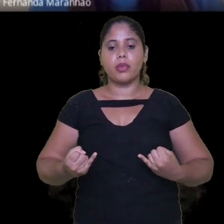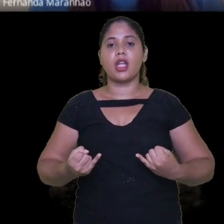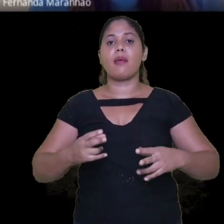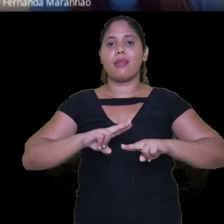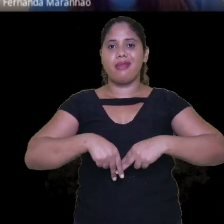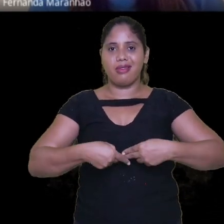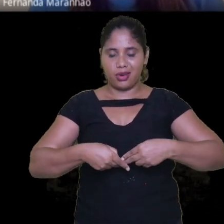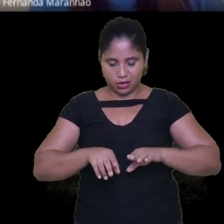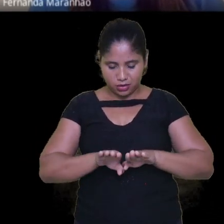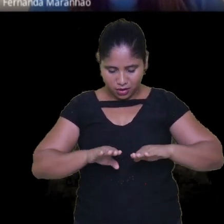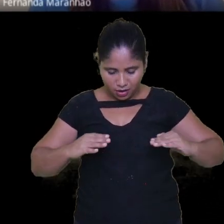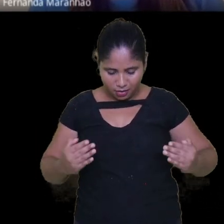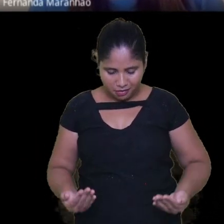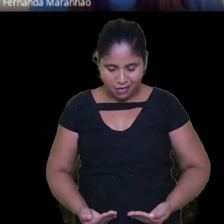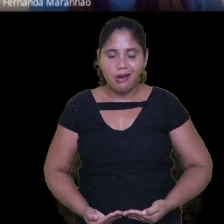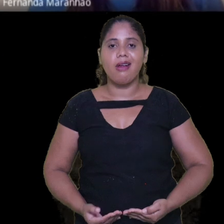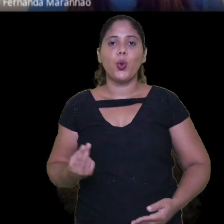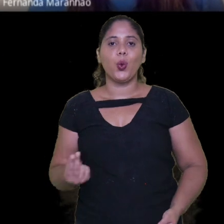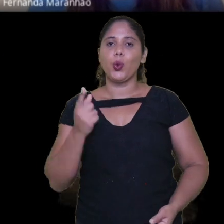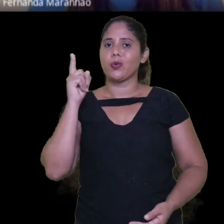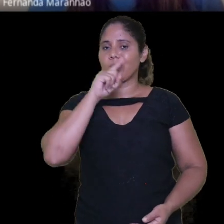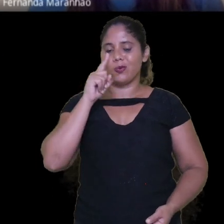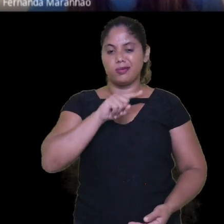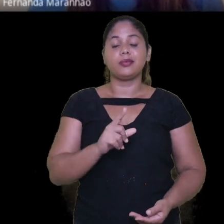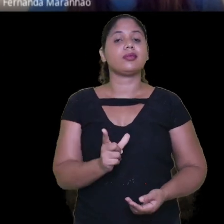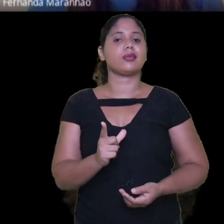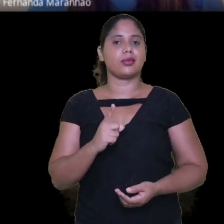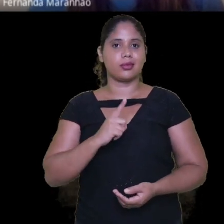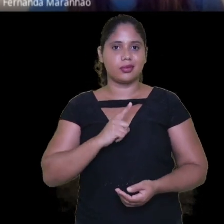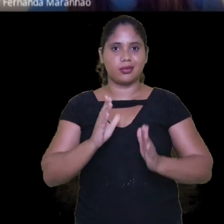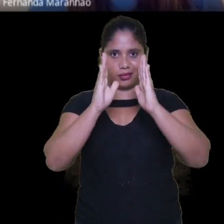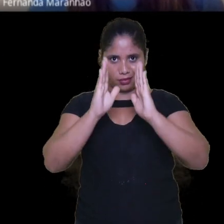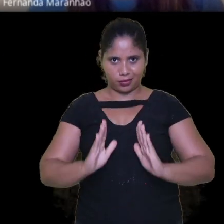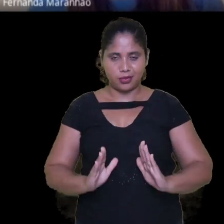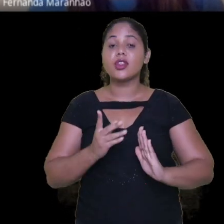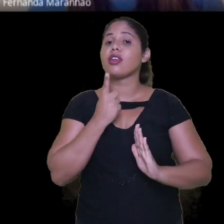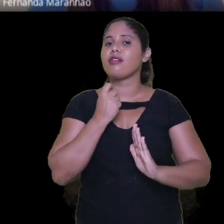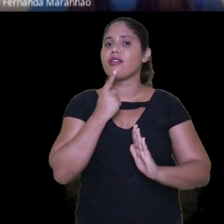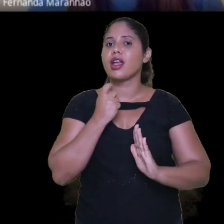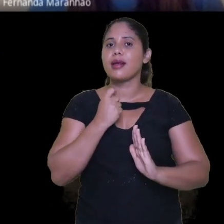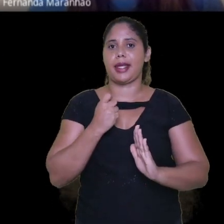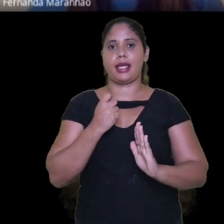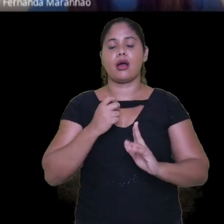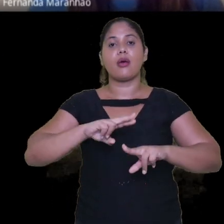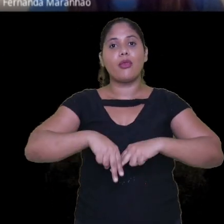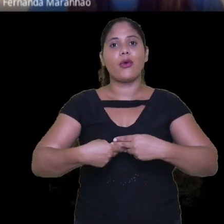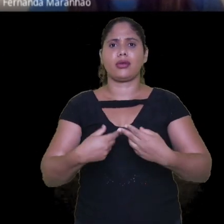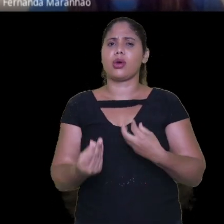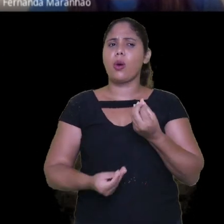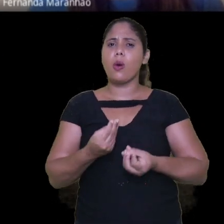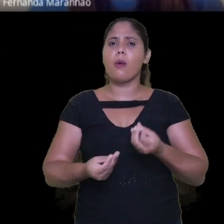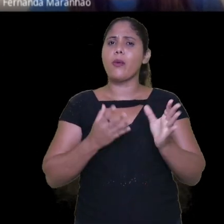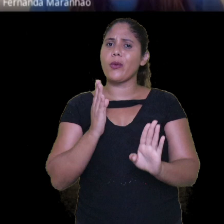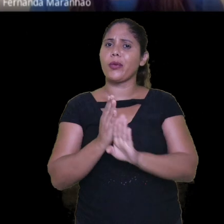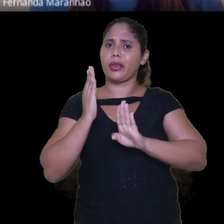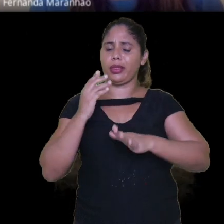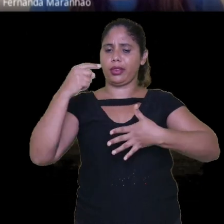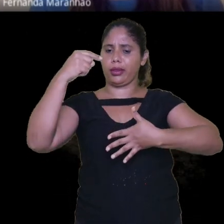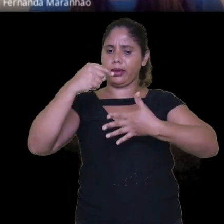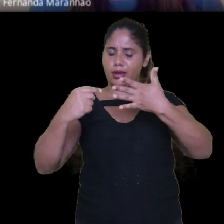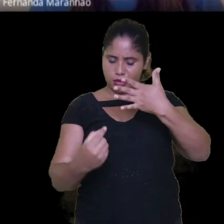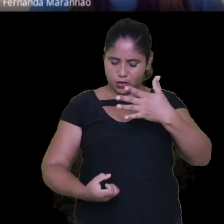No entanto, quando fazemos as medidas, normalmente há aquele padrão que já conversamos de assimetria entre a medida do perímetro cefálico e do